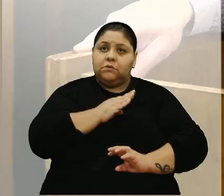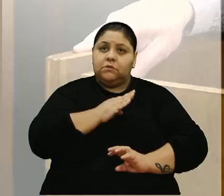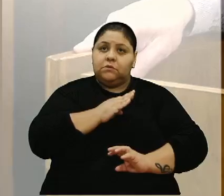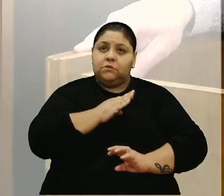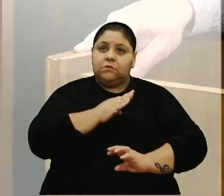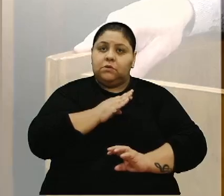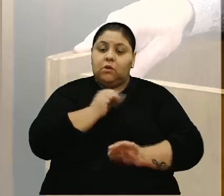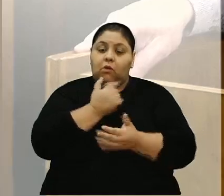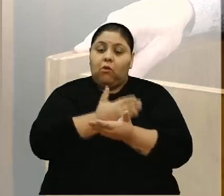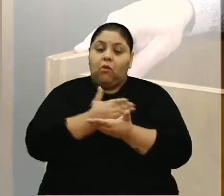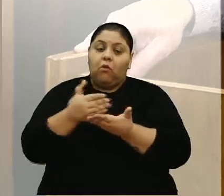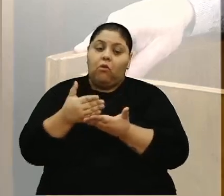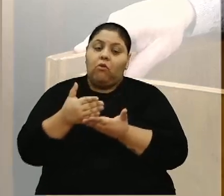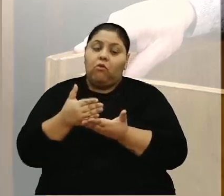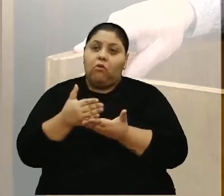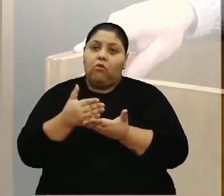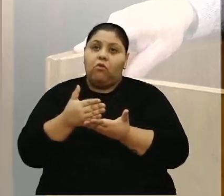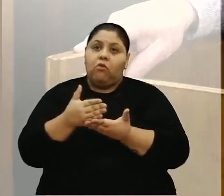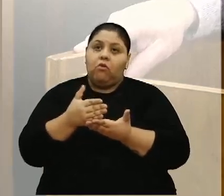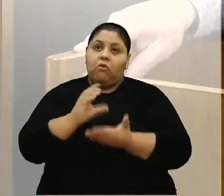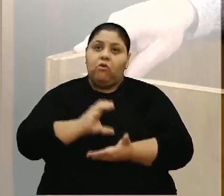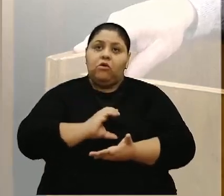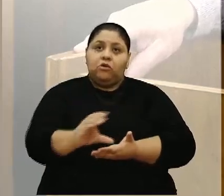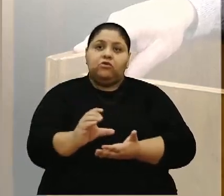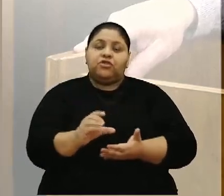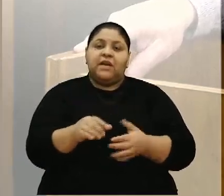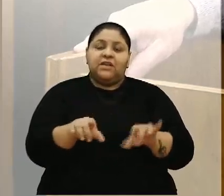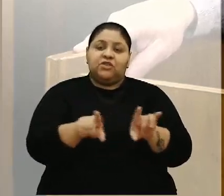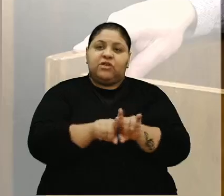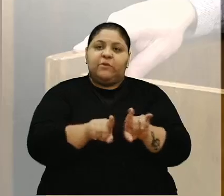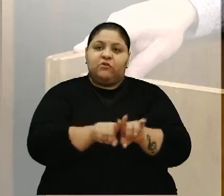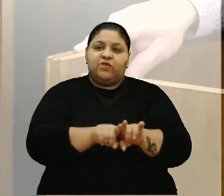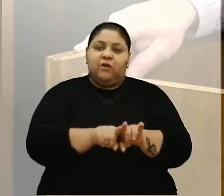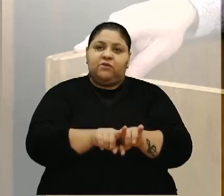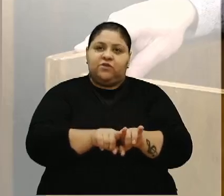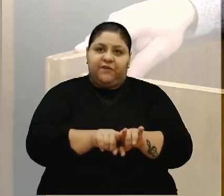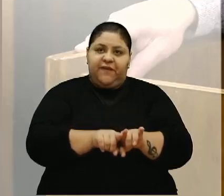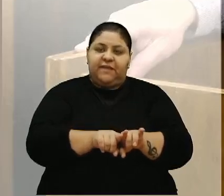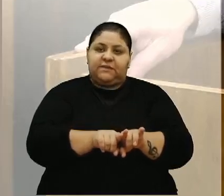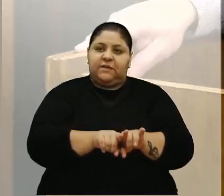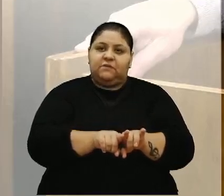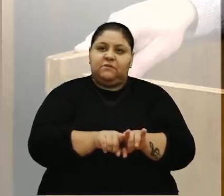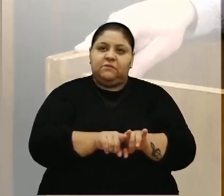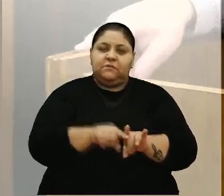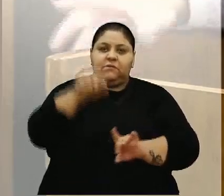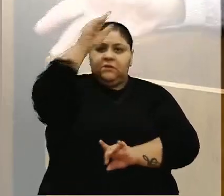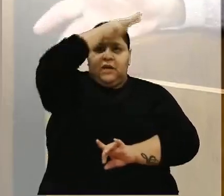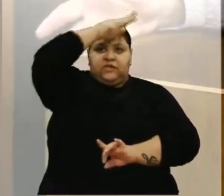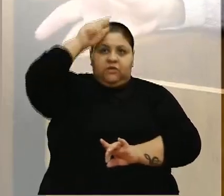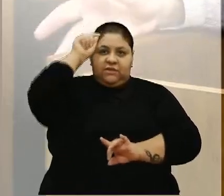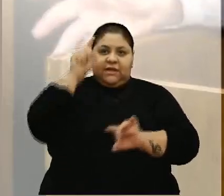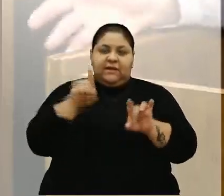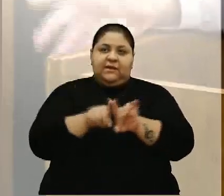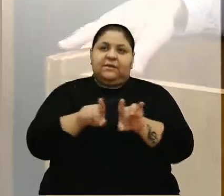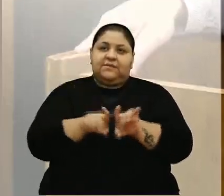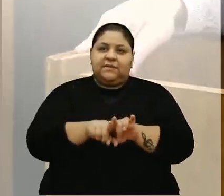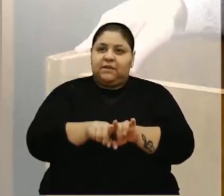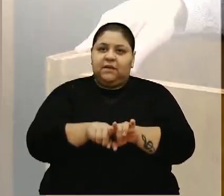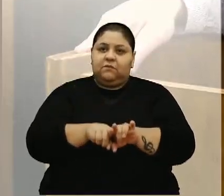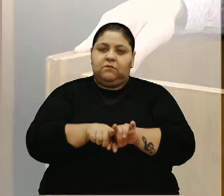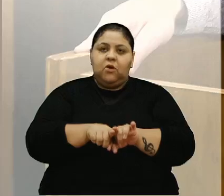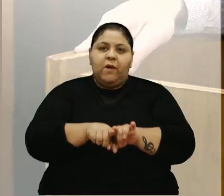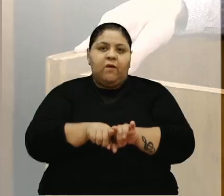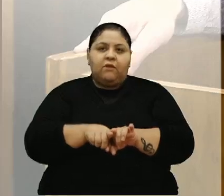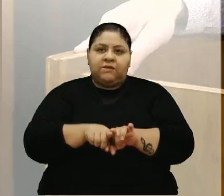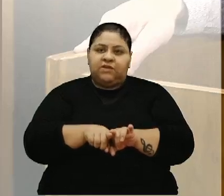lançou, a Coordenadoria Extraordinária de Reconstrução do município. Não teria como ser